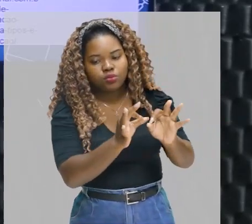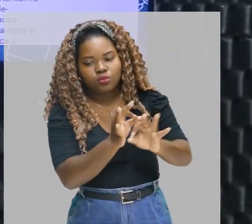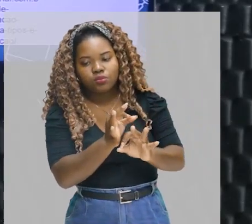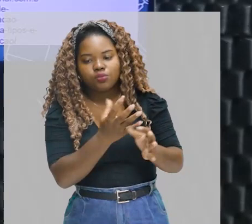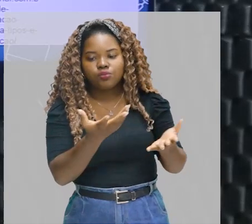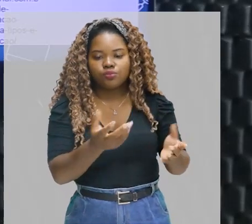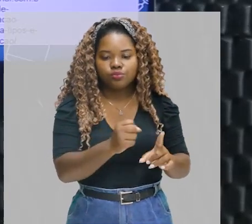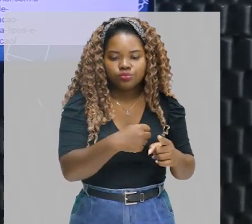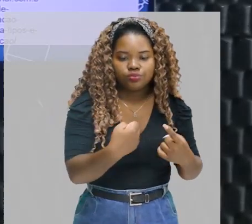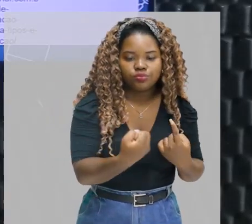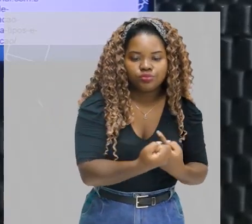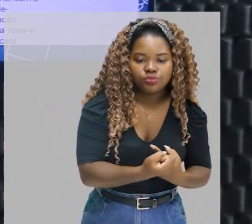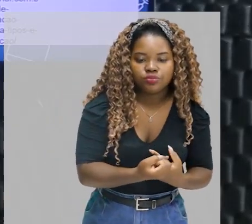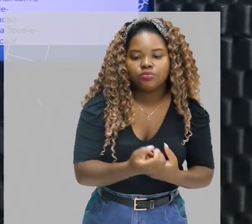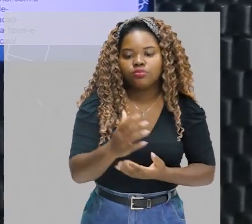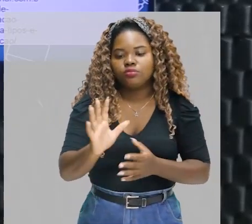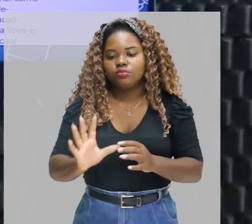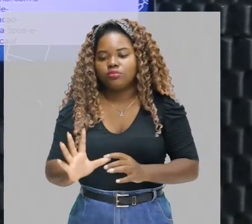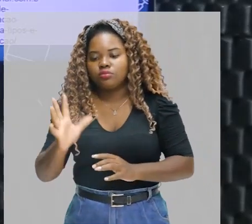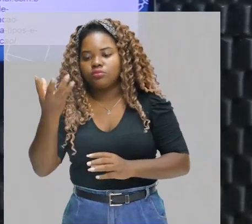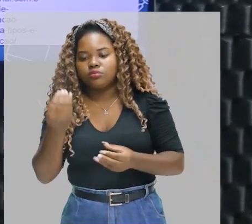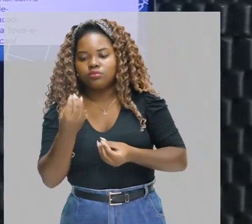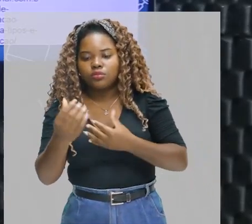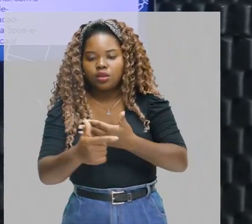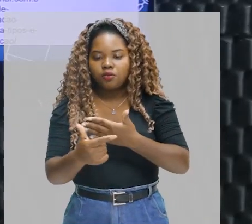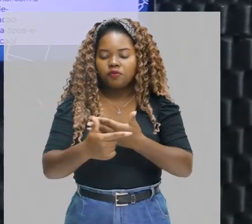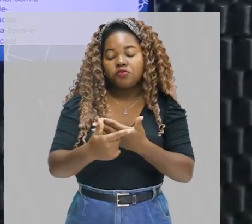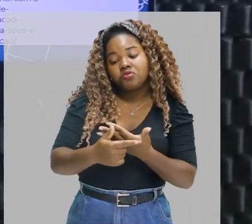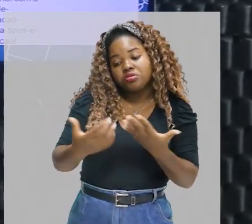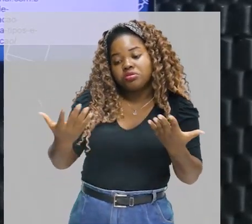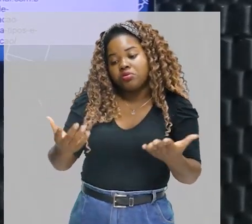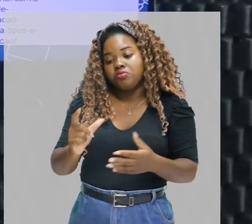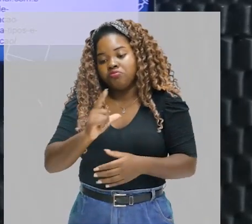de como essa sociedade ela funciona, tá ok?